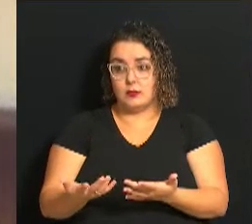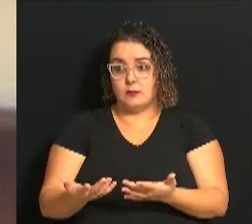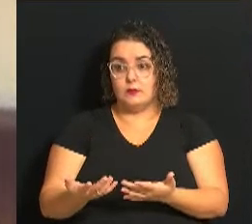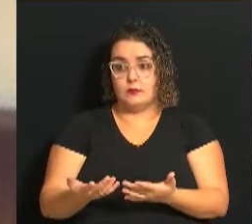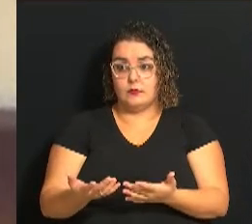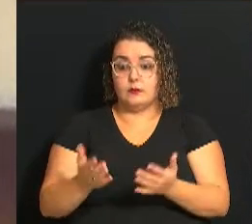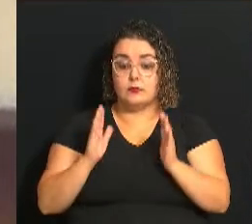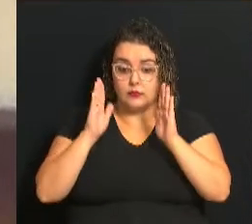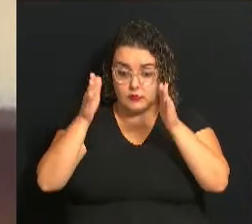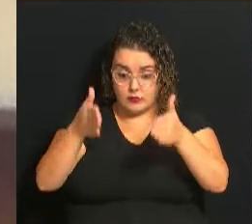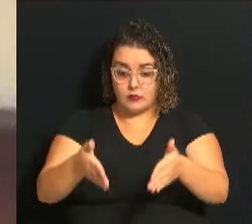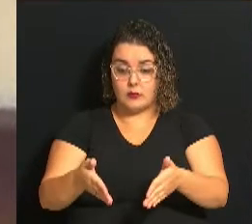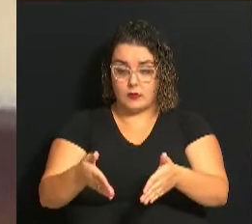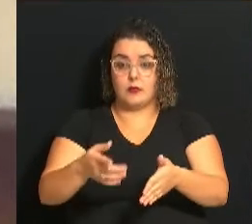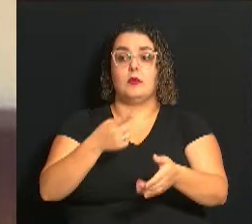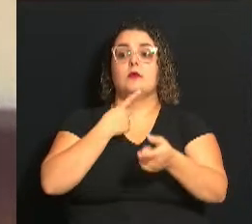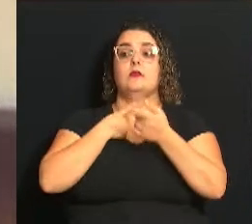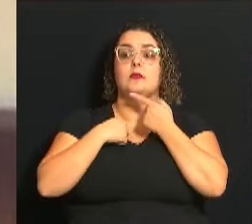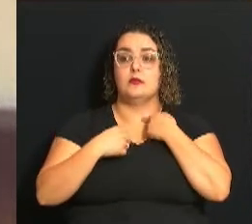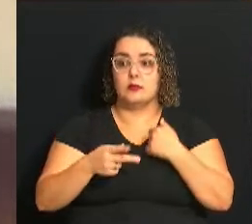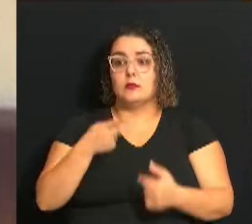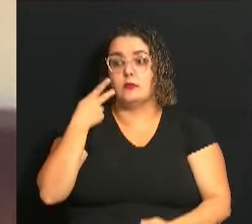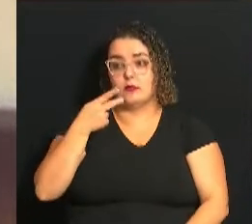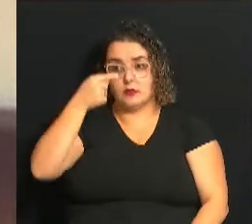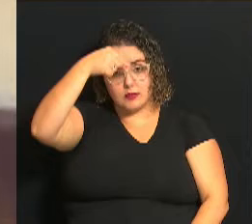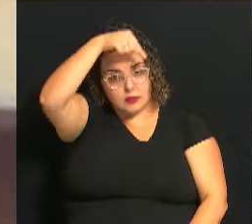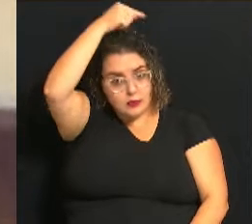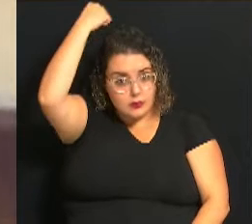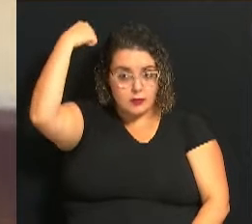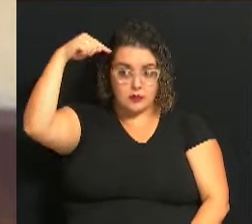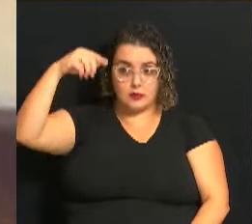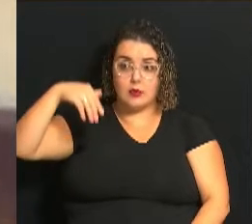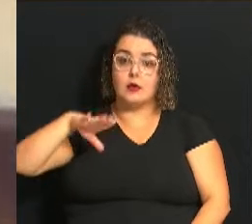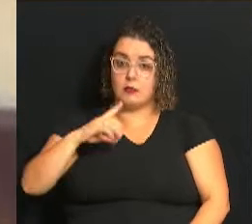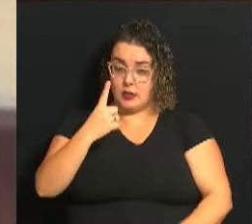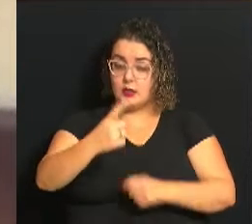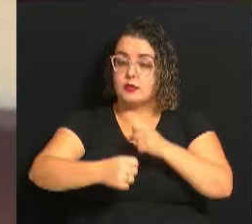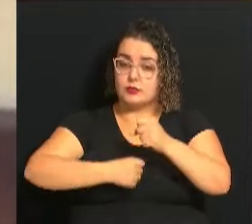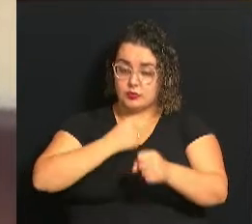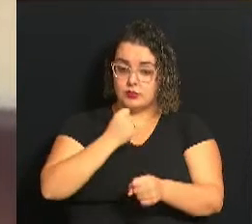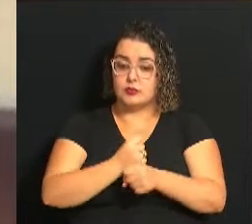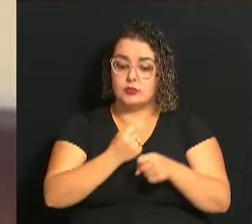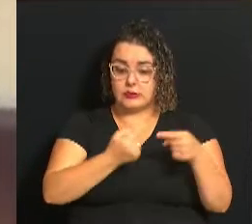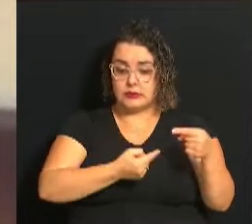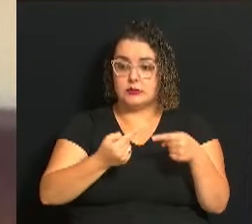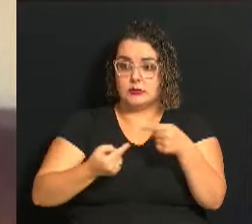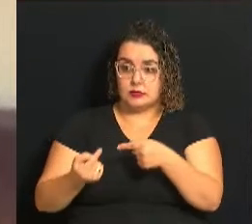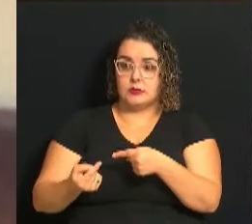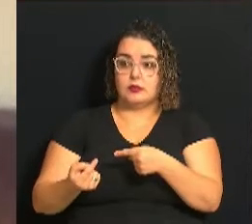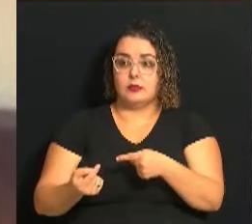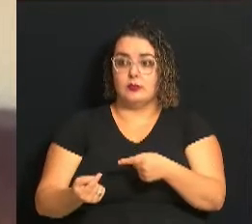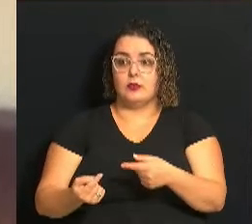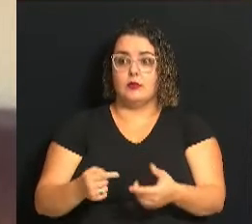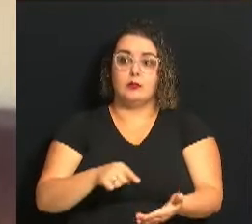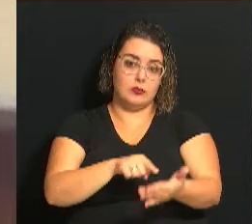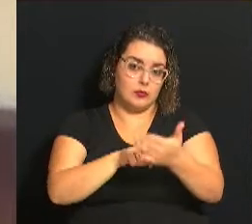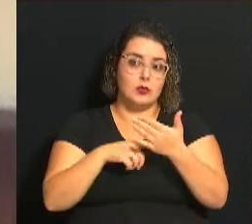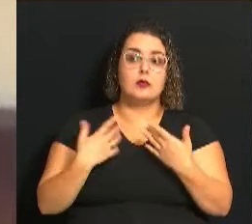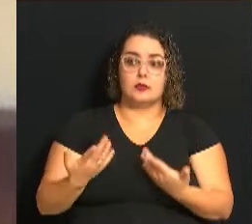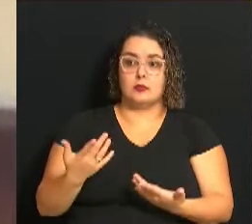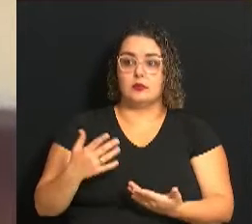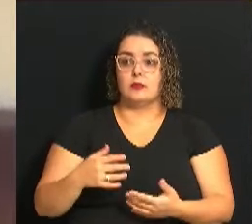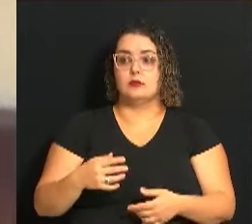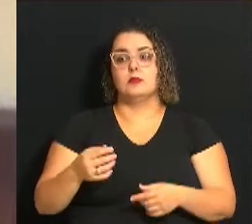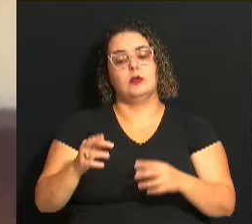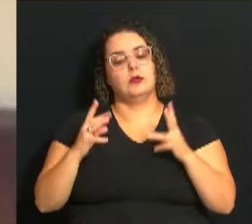estritamente na necessidade, como o vereador Paulo falou, há mais de um ano está sendo discutido já, foi apontado para a gente, nós levamos isso, teve toda a